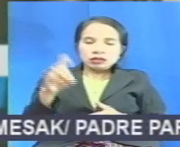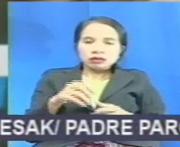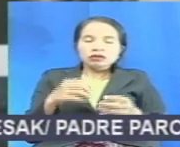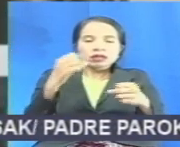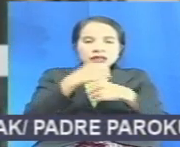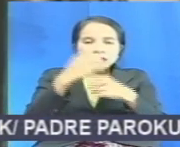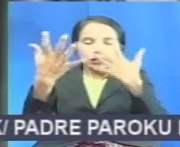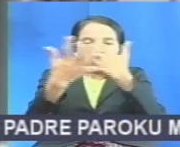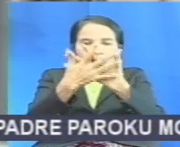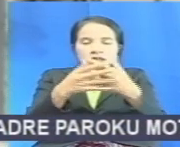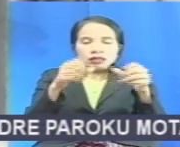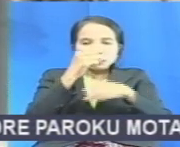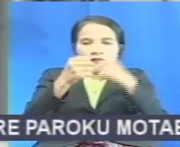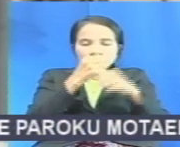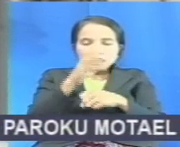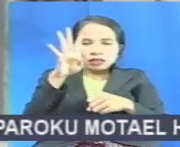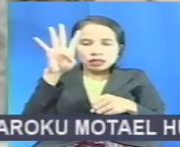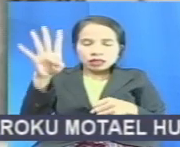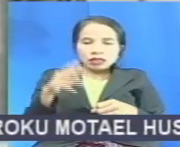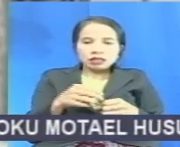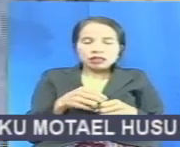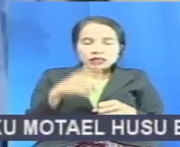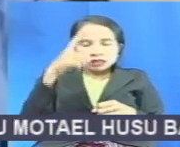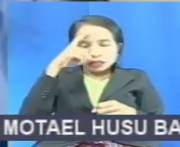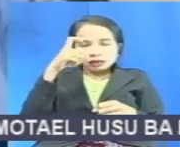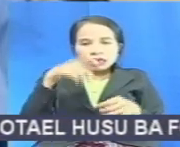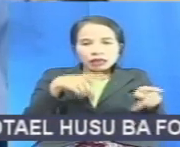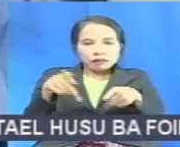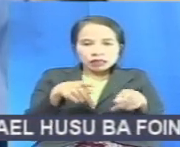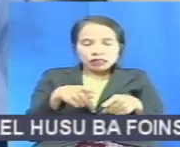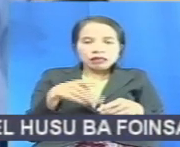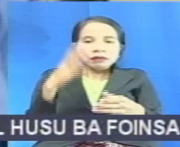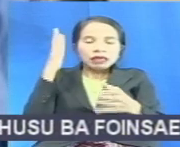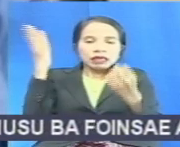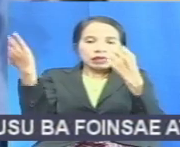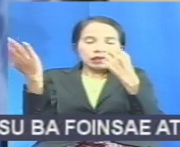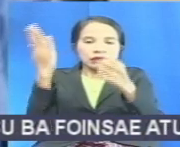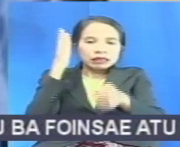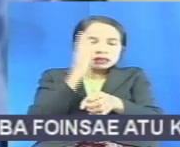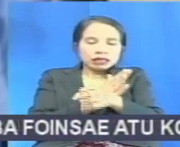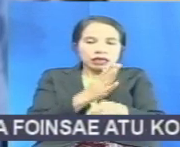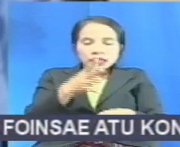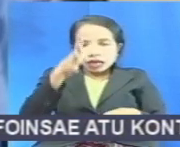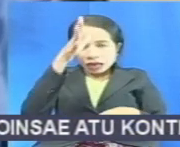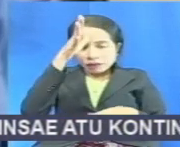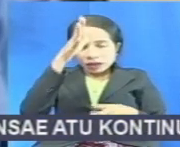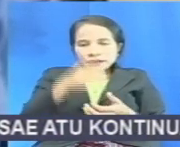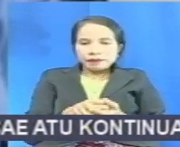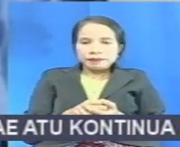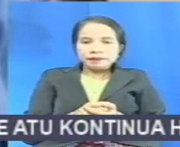Tinan Hat. Arguido acusado o crime ne tambatani Aman Rasik. Ami Josi Investigação cumpre mandado prisão